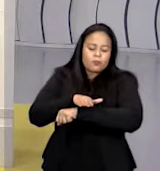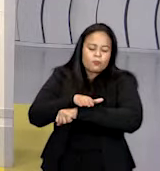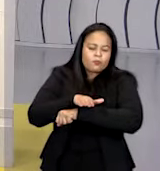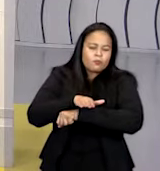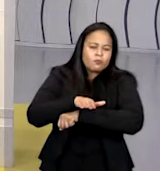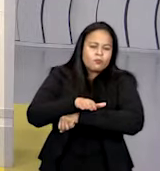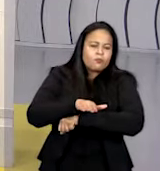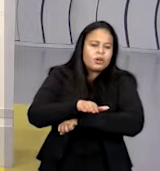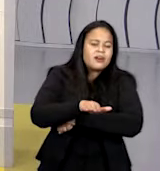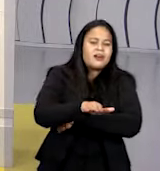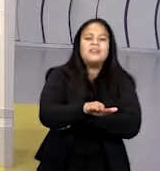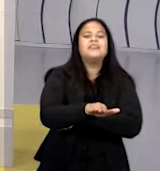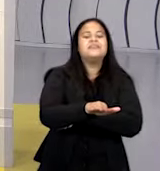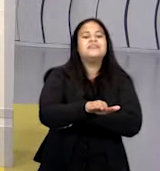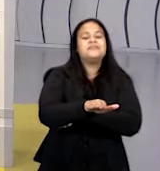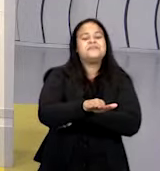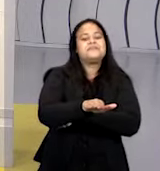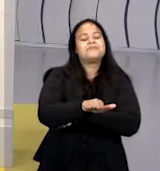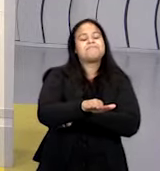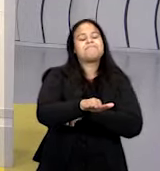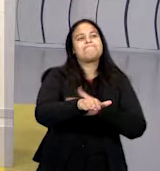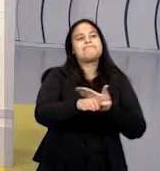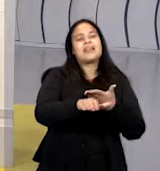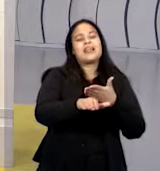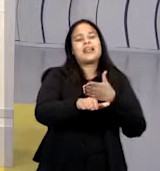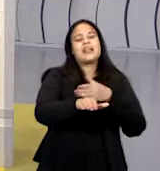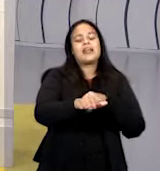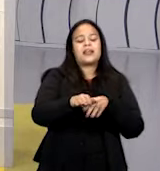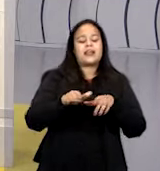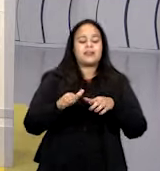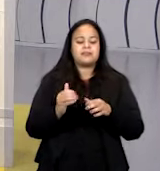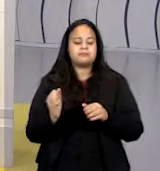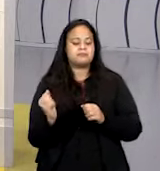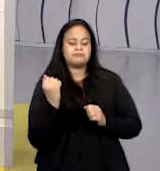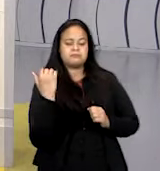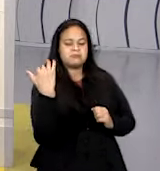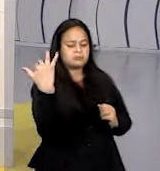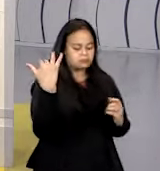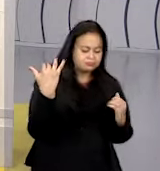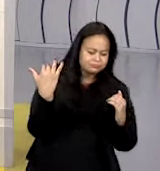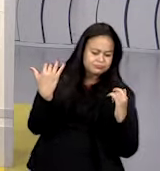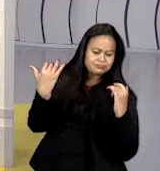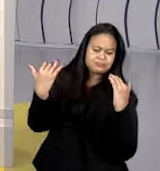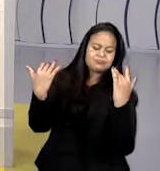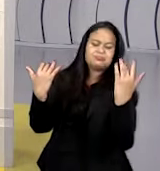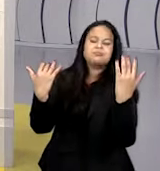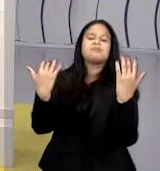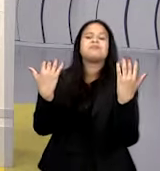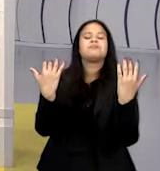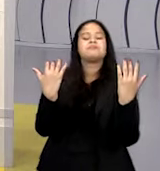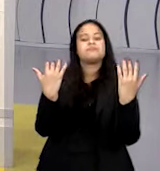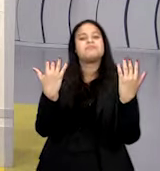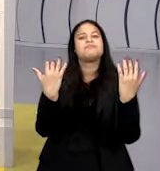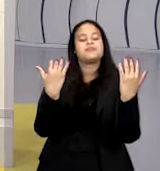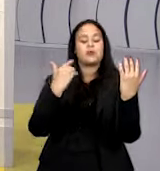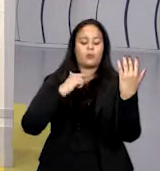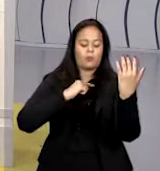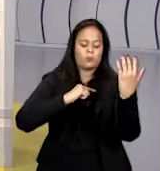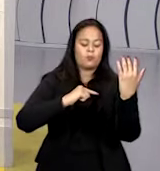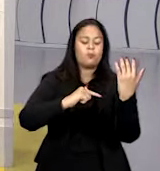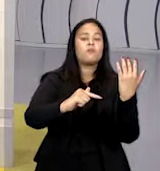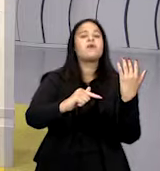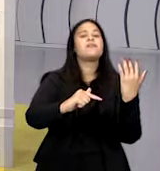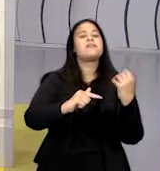ali, né? Ela é limpa de mato, de vegetação,